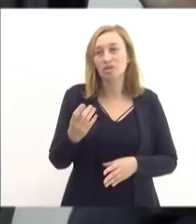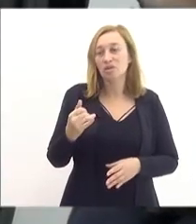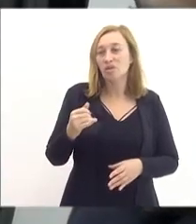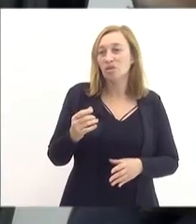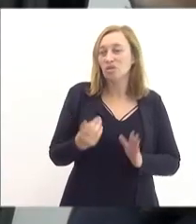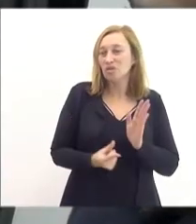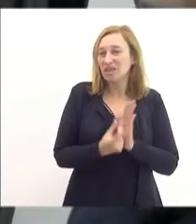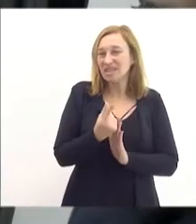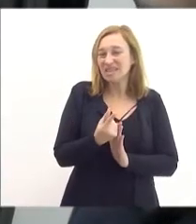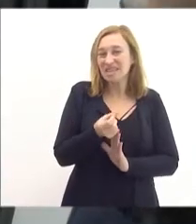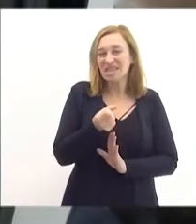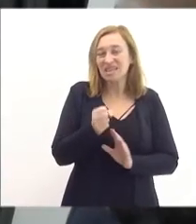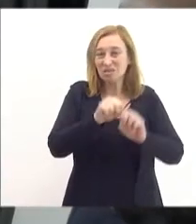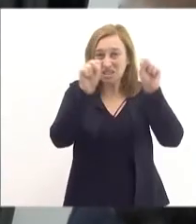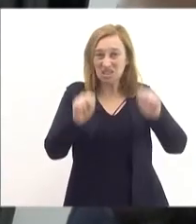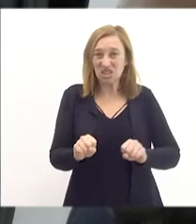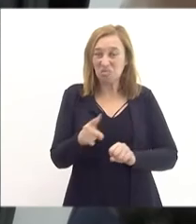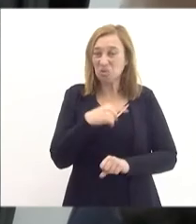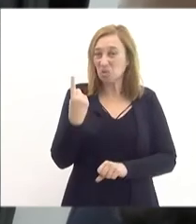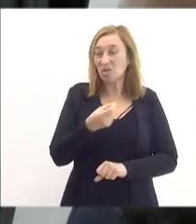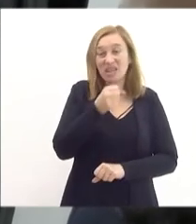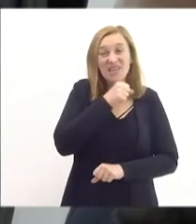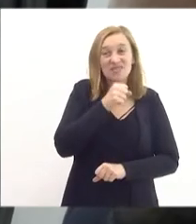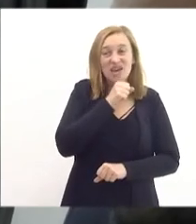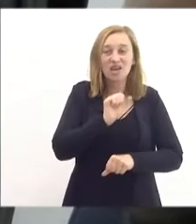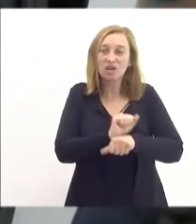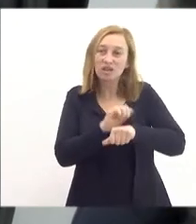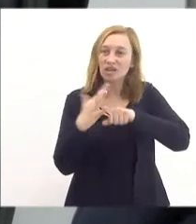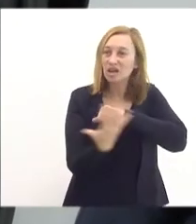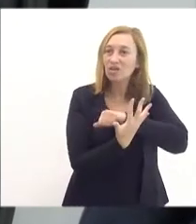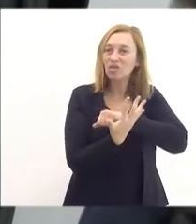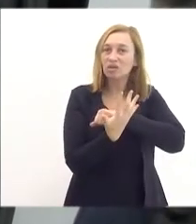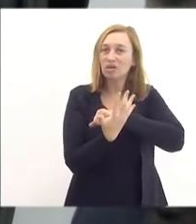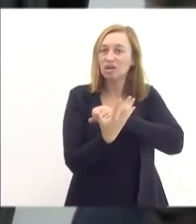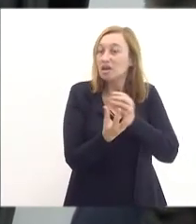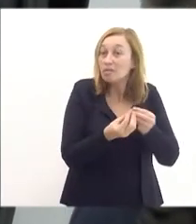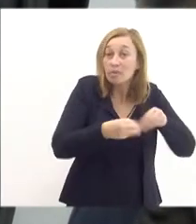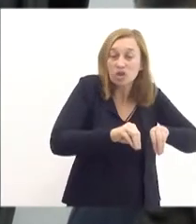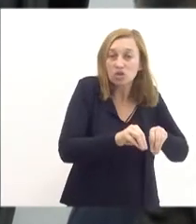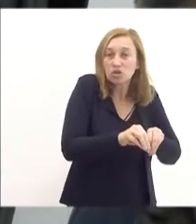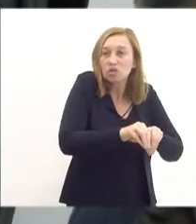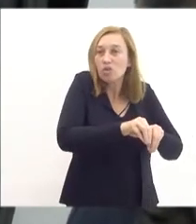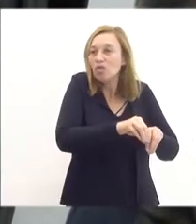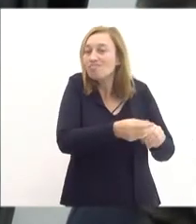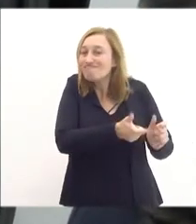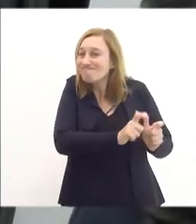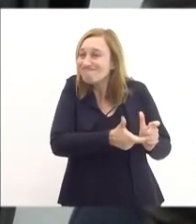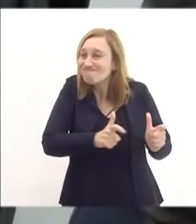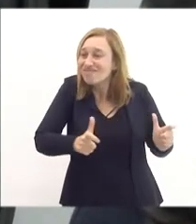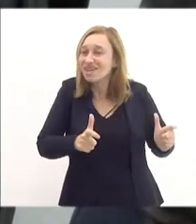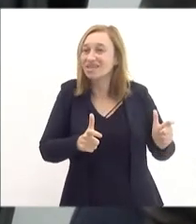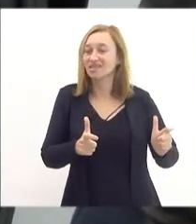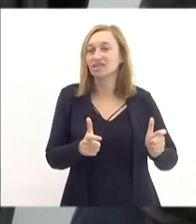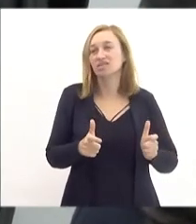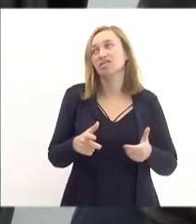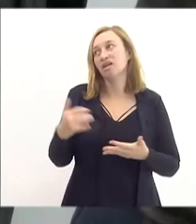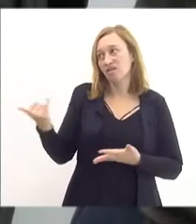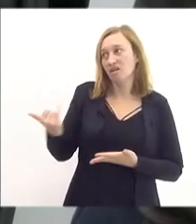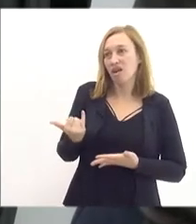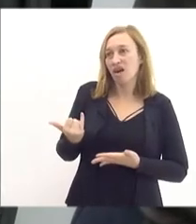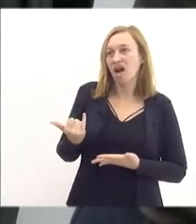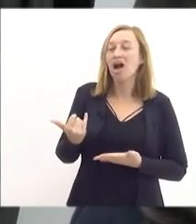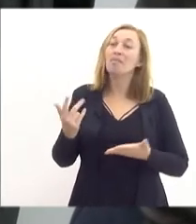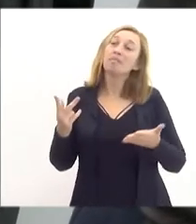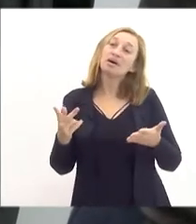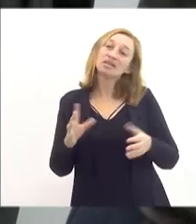muito velho. E a Covid atingiu em cheio. Porque senão você vai me dizer assim, mas